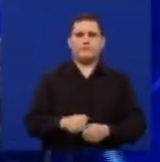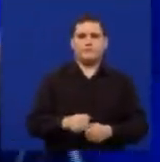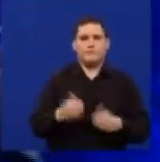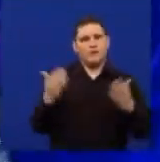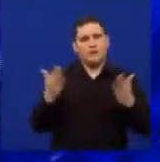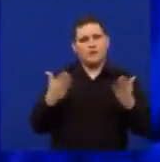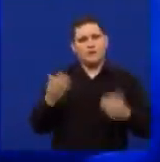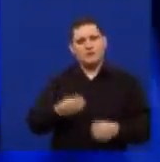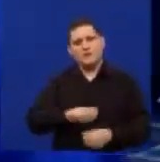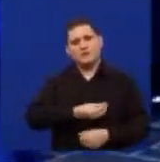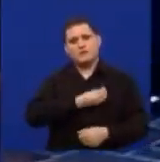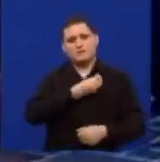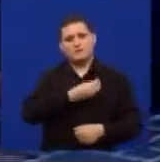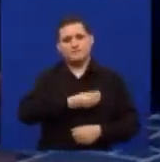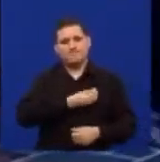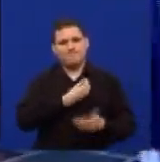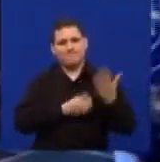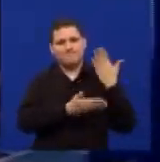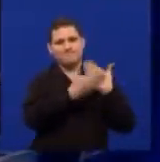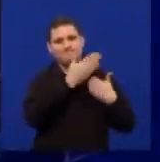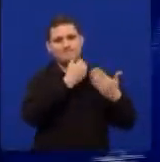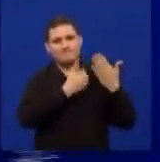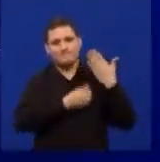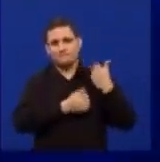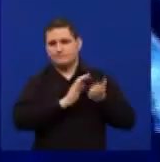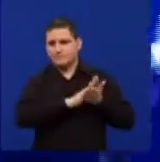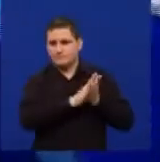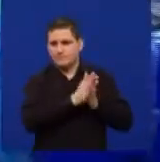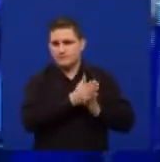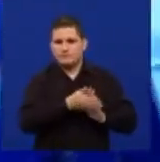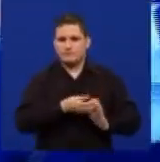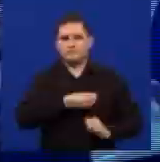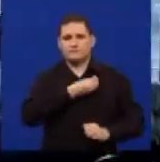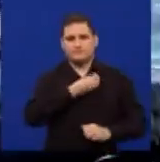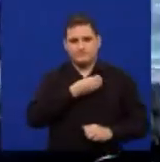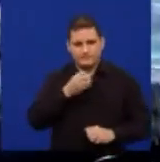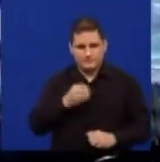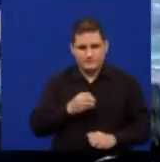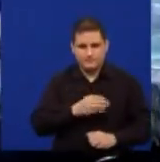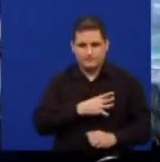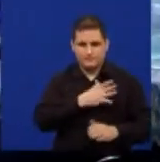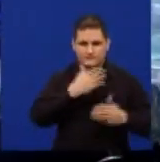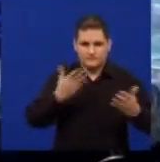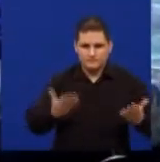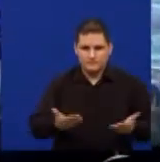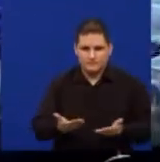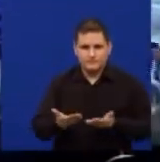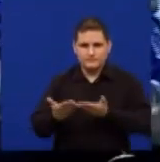antigo, novos céus em ti serão.